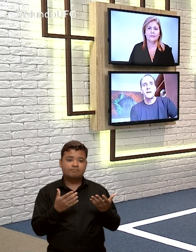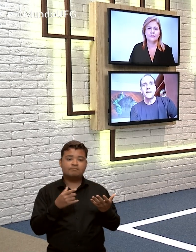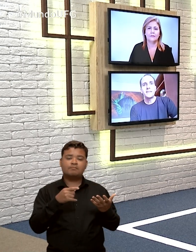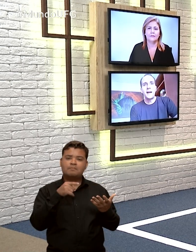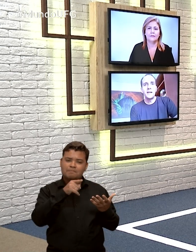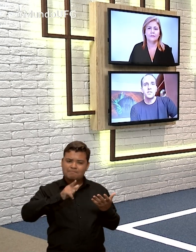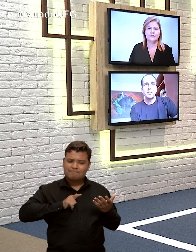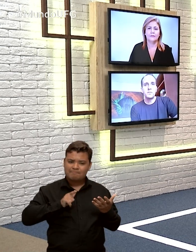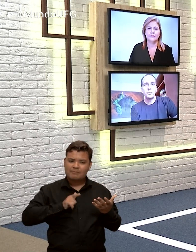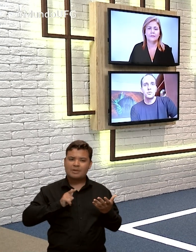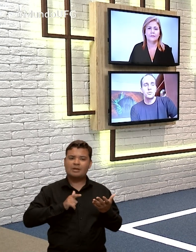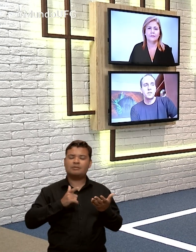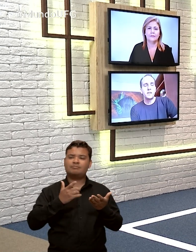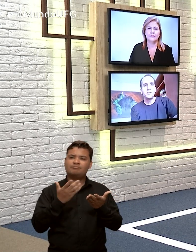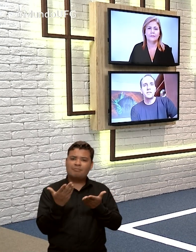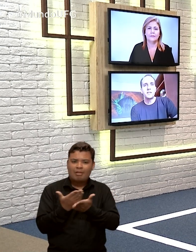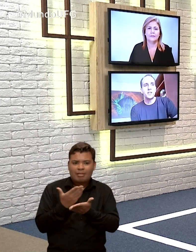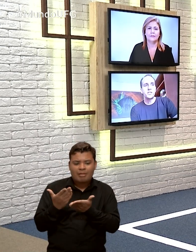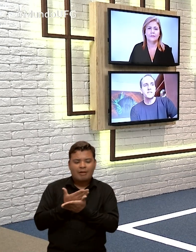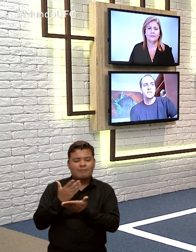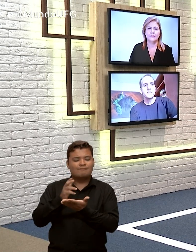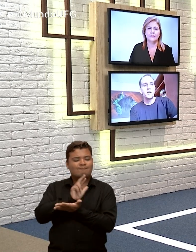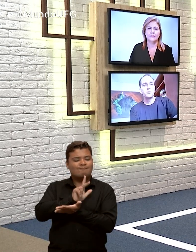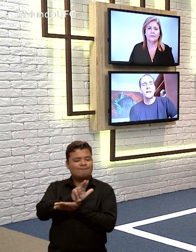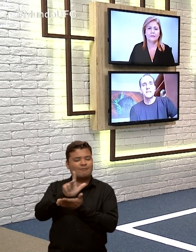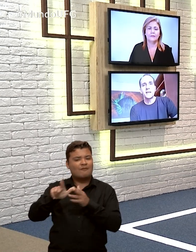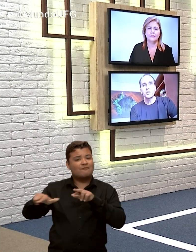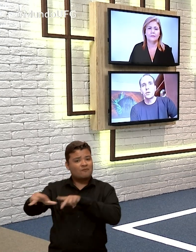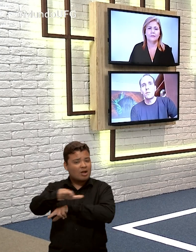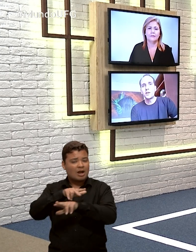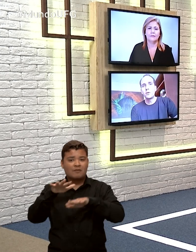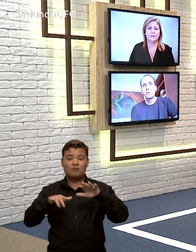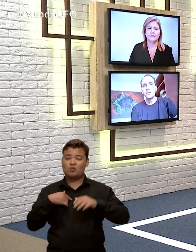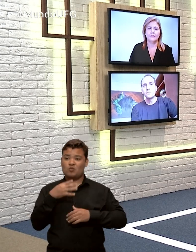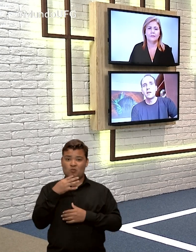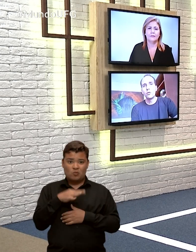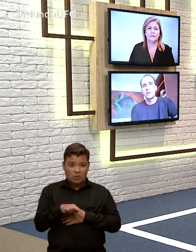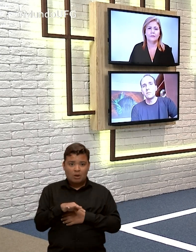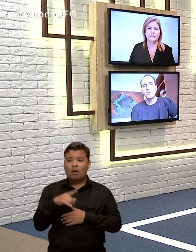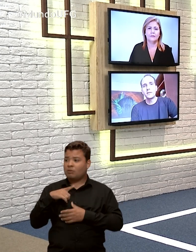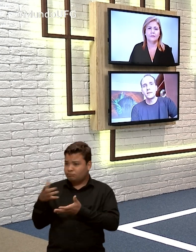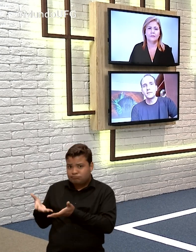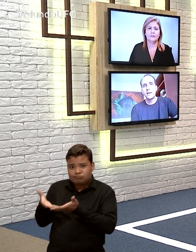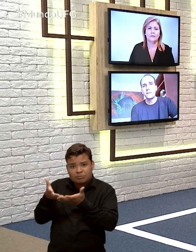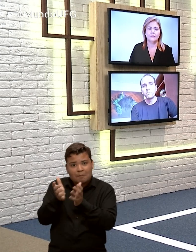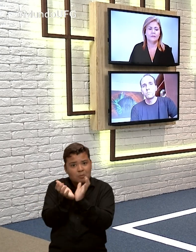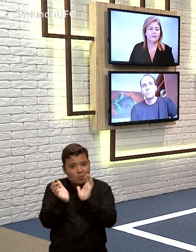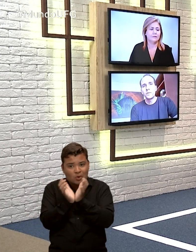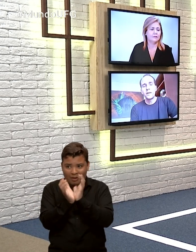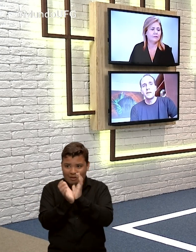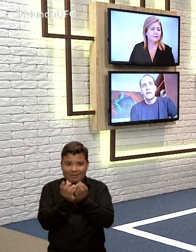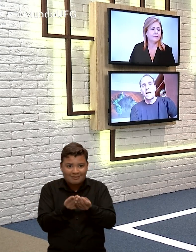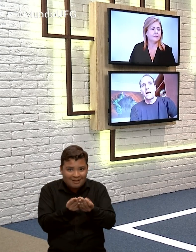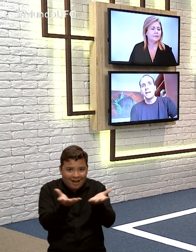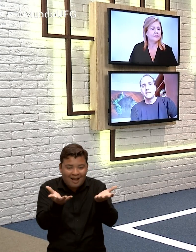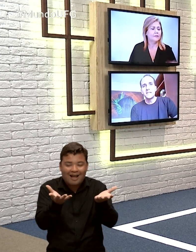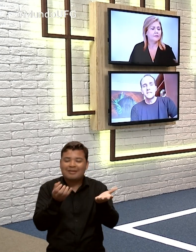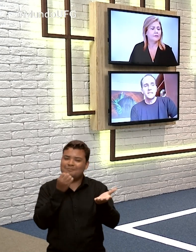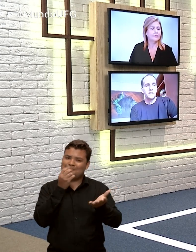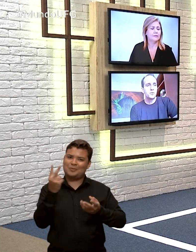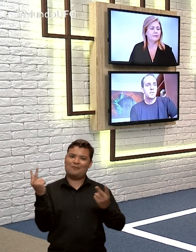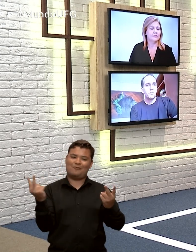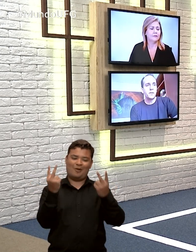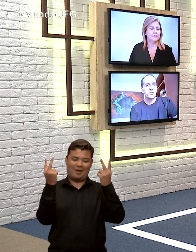essa variedade que a gente às vezes não tem acesso, que eu acho que é um grande valor que a biblioteca tem, né? Além